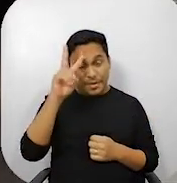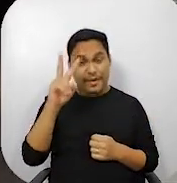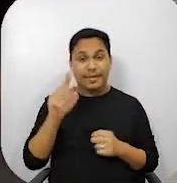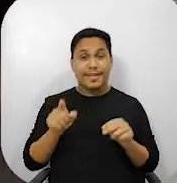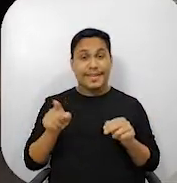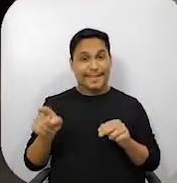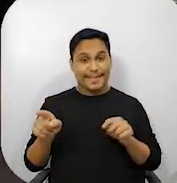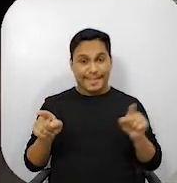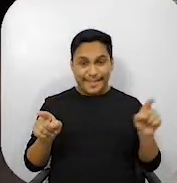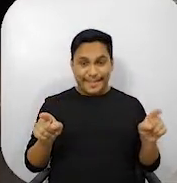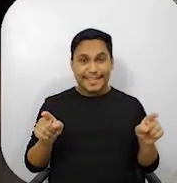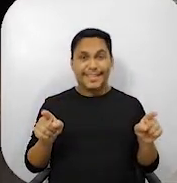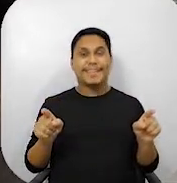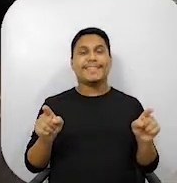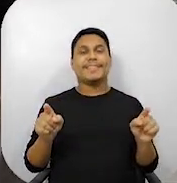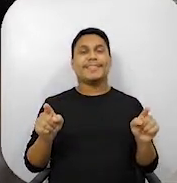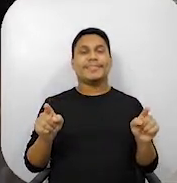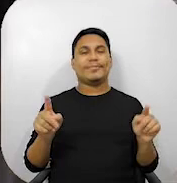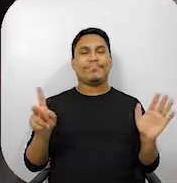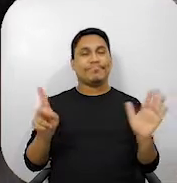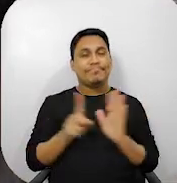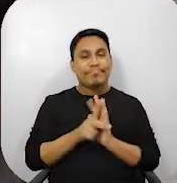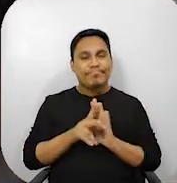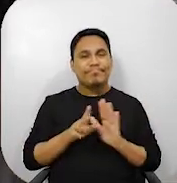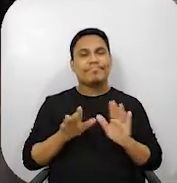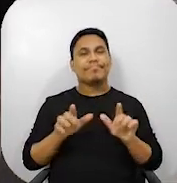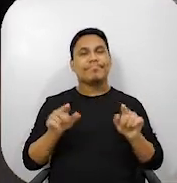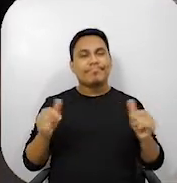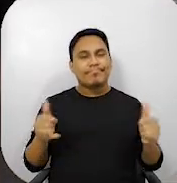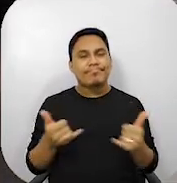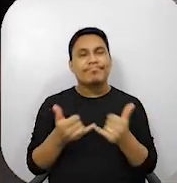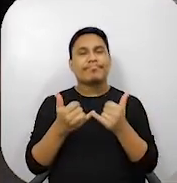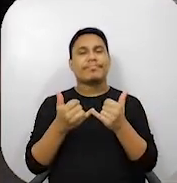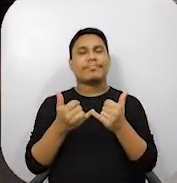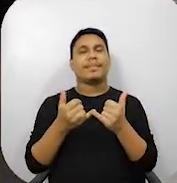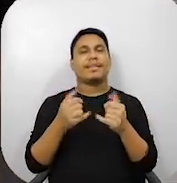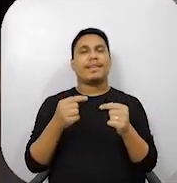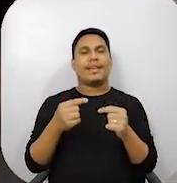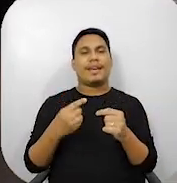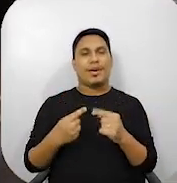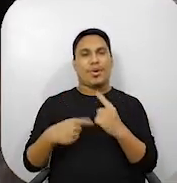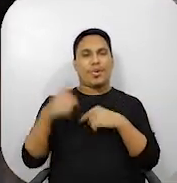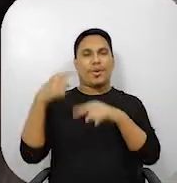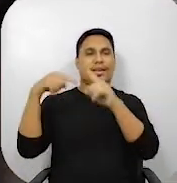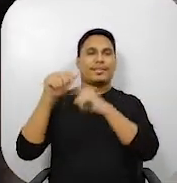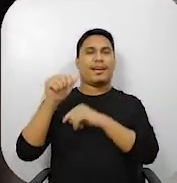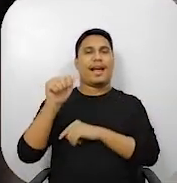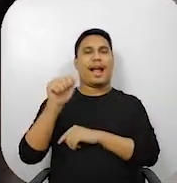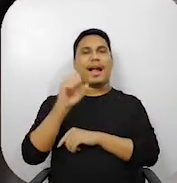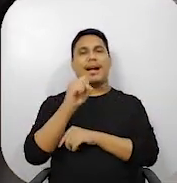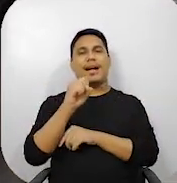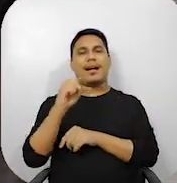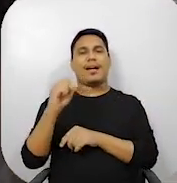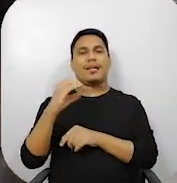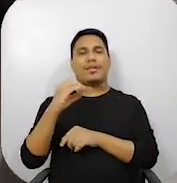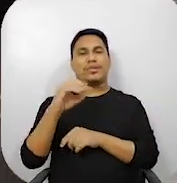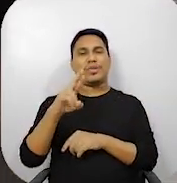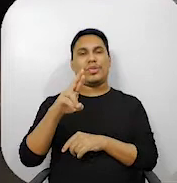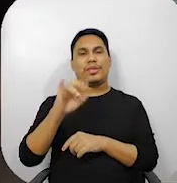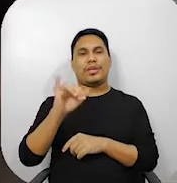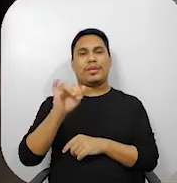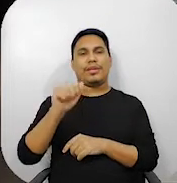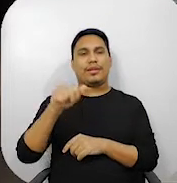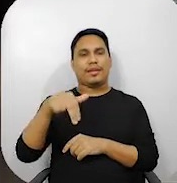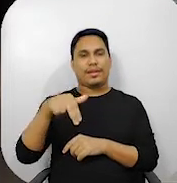eles provinham da de uma origem Açoriana Cecília Meireles ela da